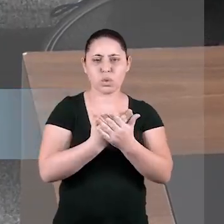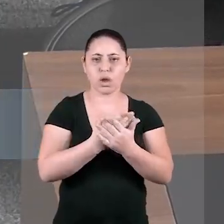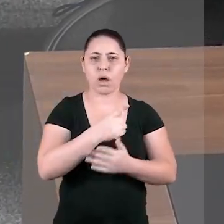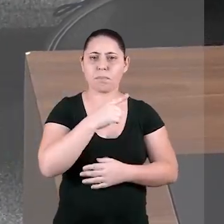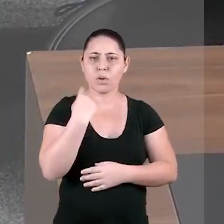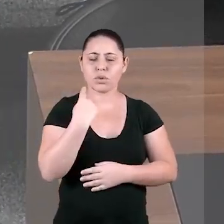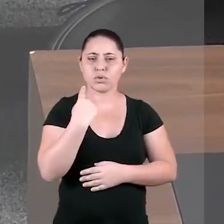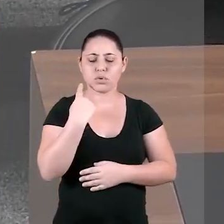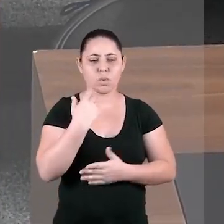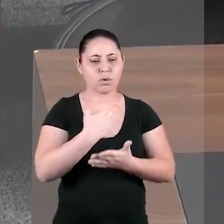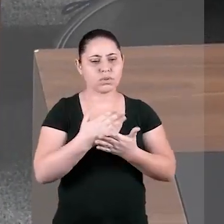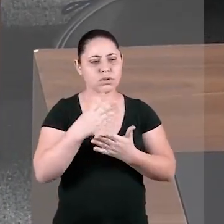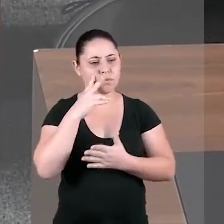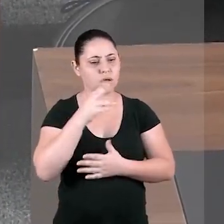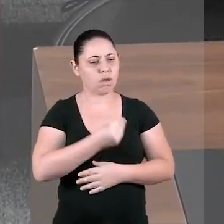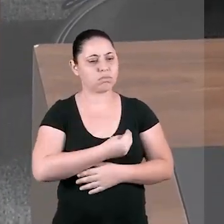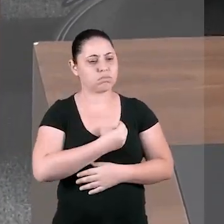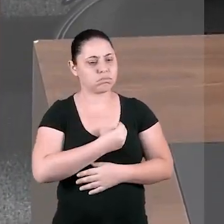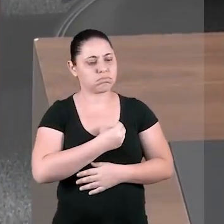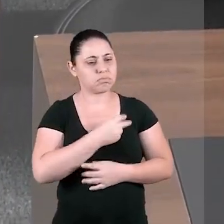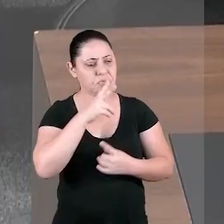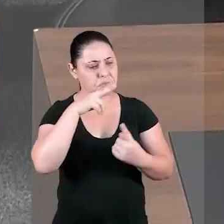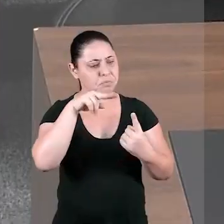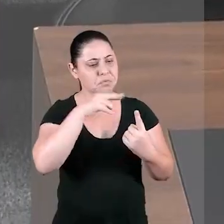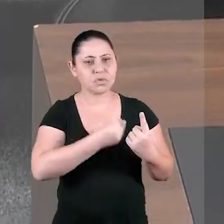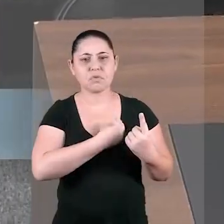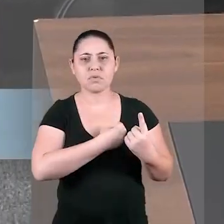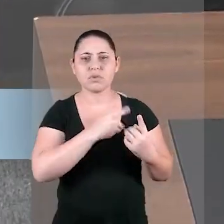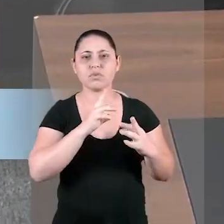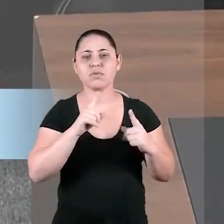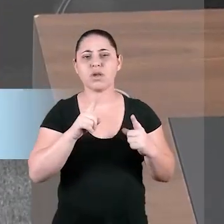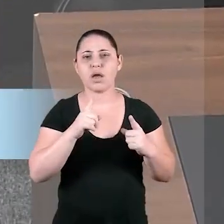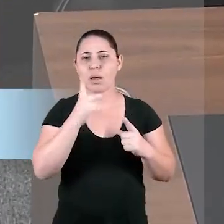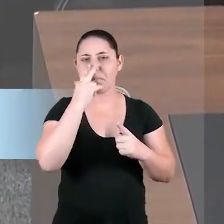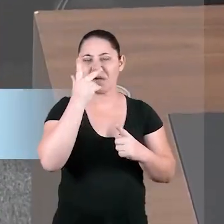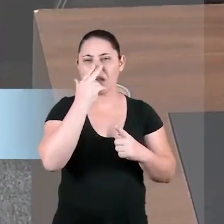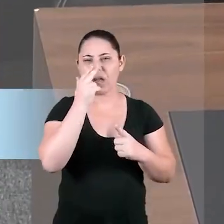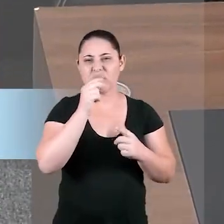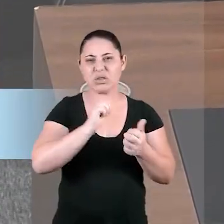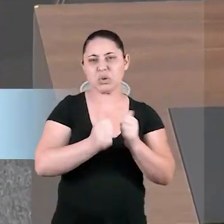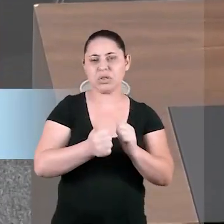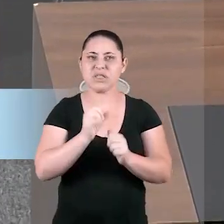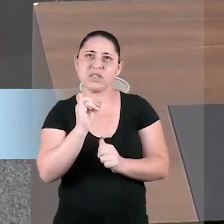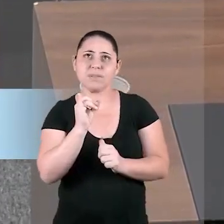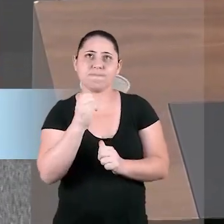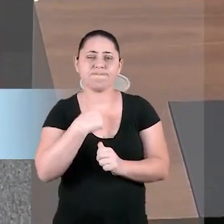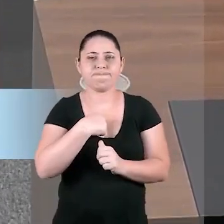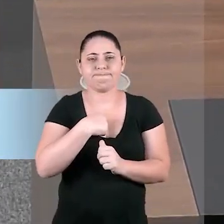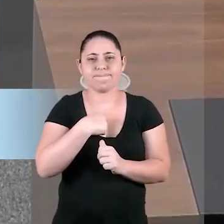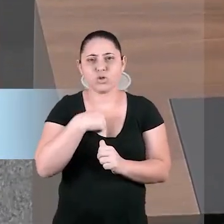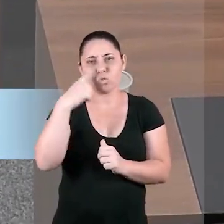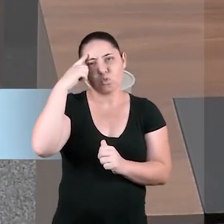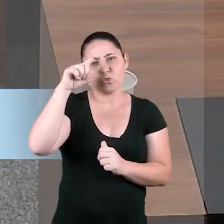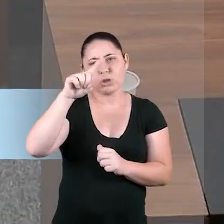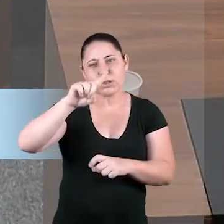a vida de uma forma diferente. Então, tem até um jogo para a gente fazer. E se eu tivesse só mais um